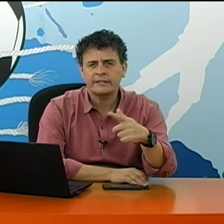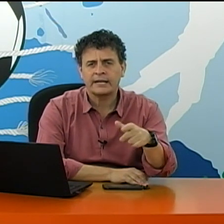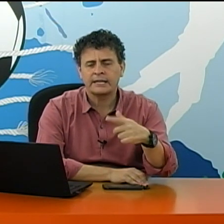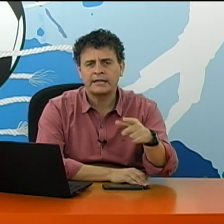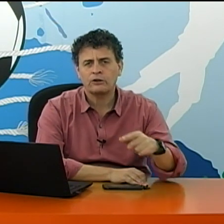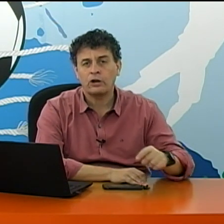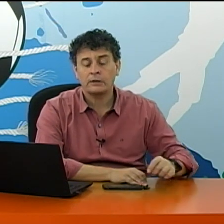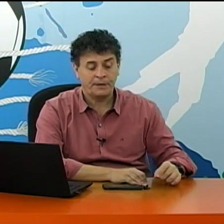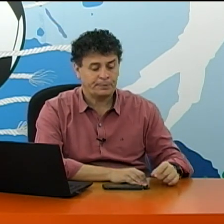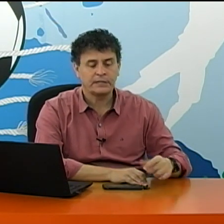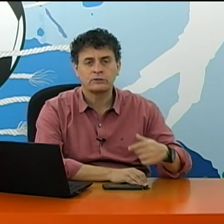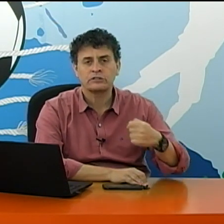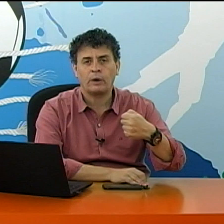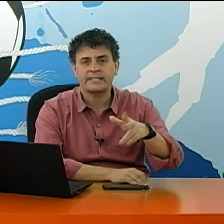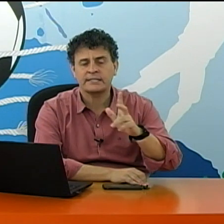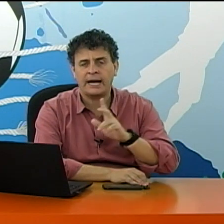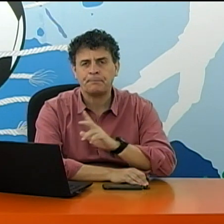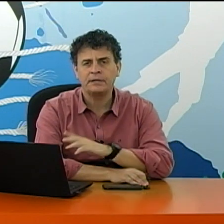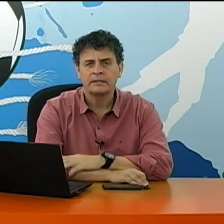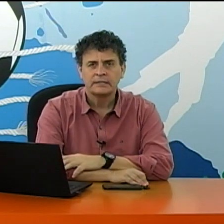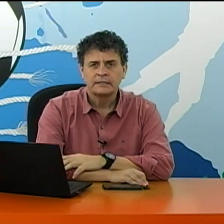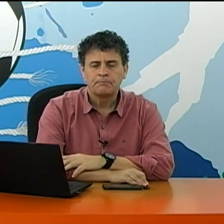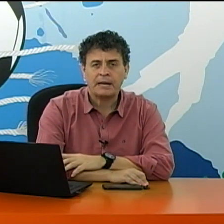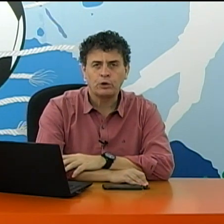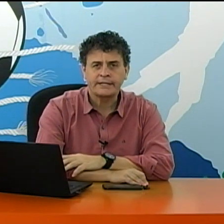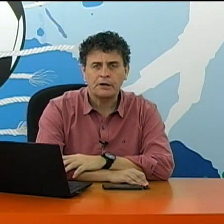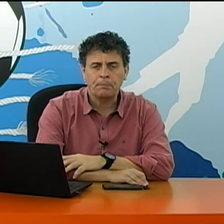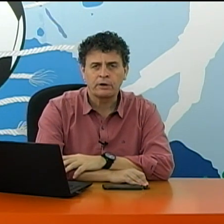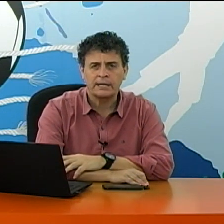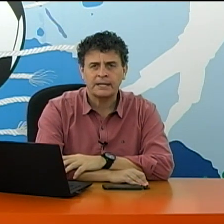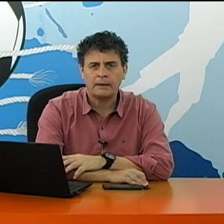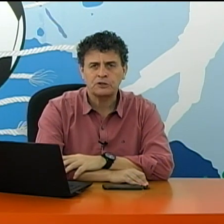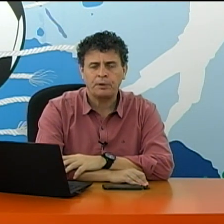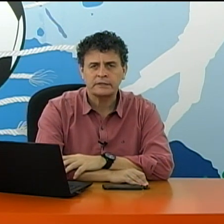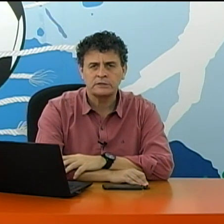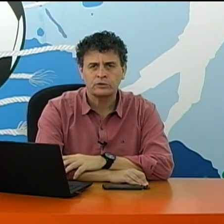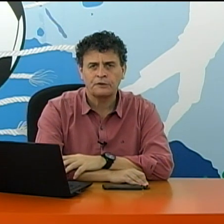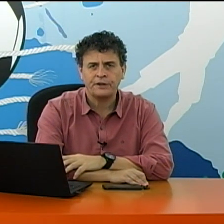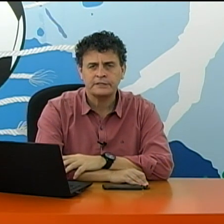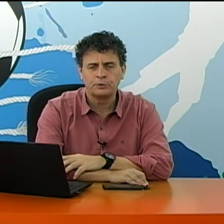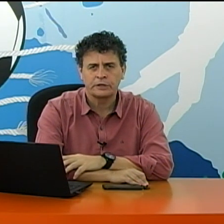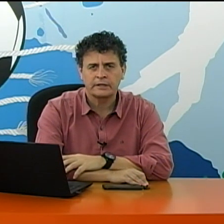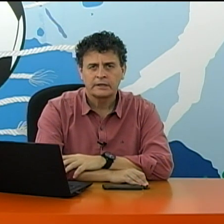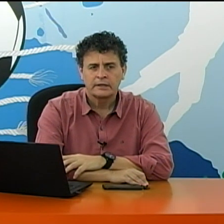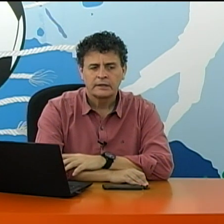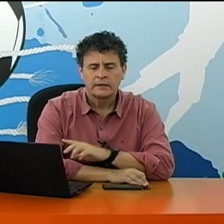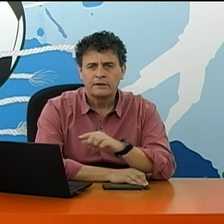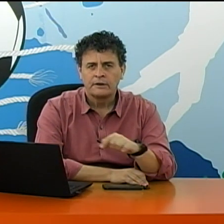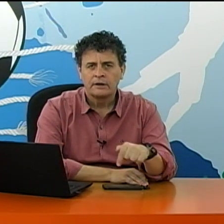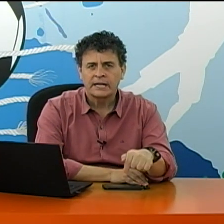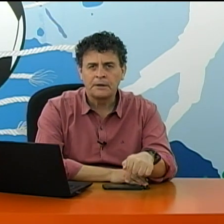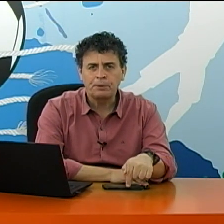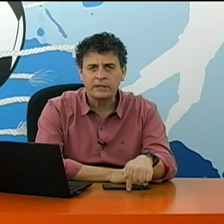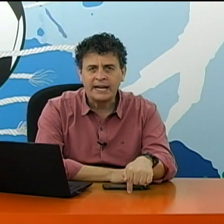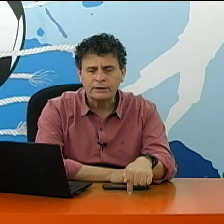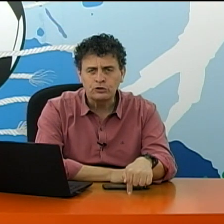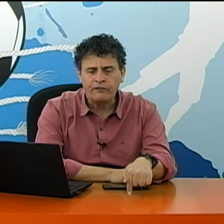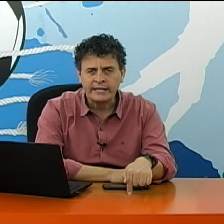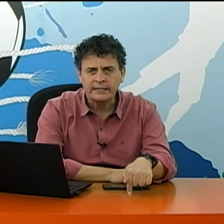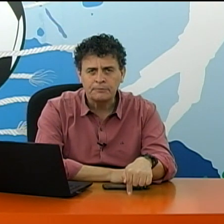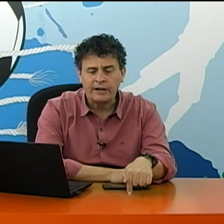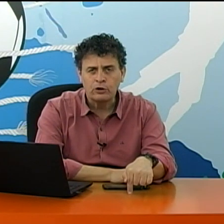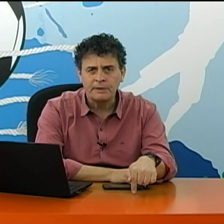aí no Instagram, perdão, no seu WhatsApp, para botar no programa W Sports News no Facebook.